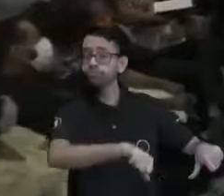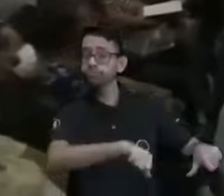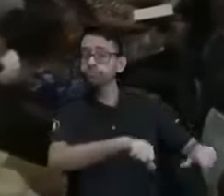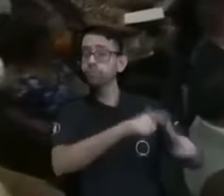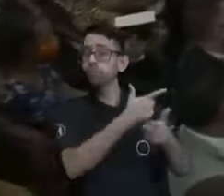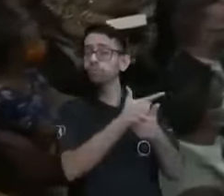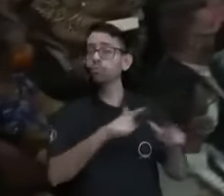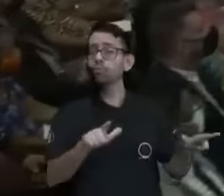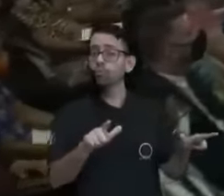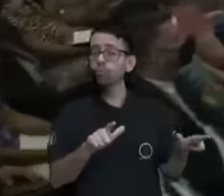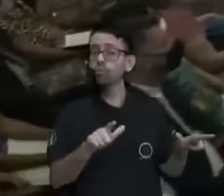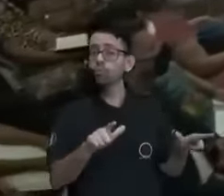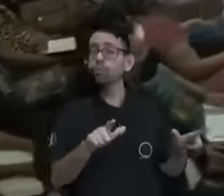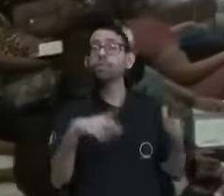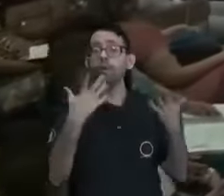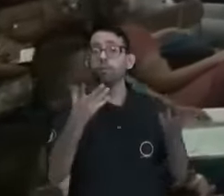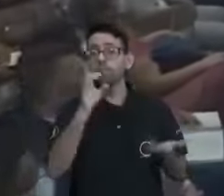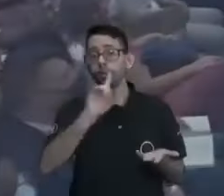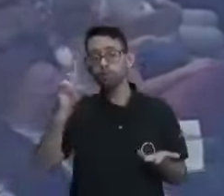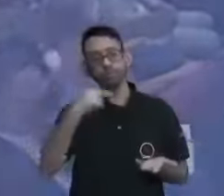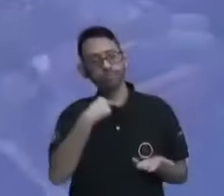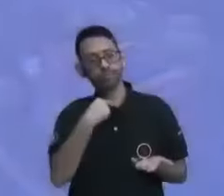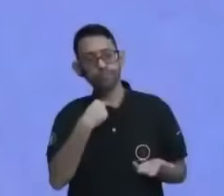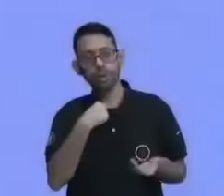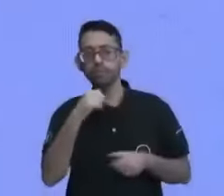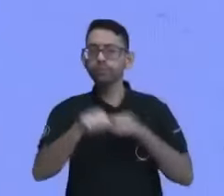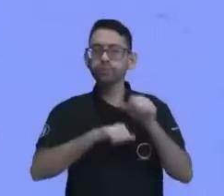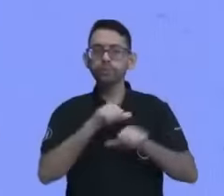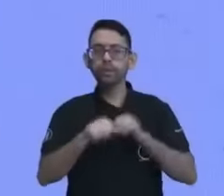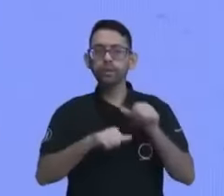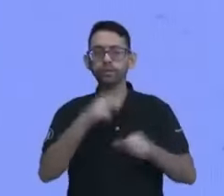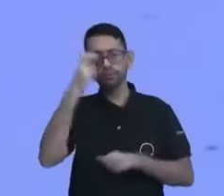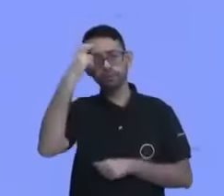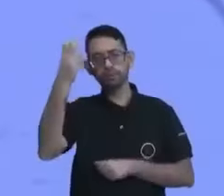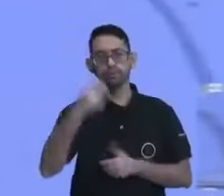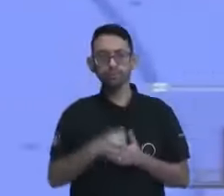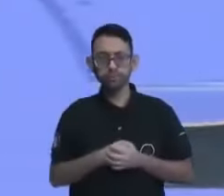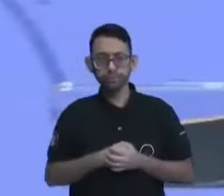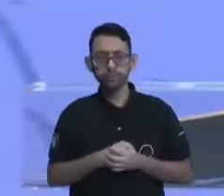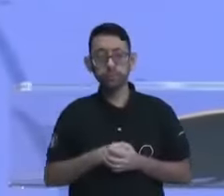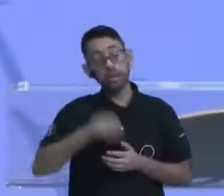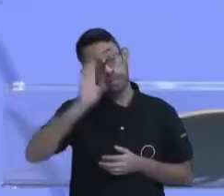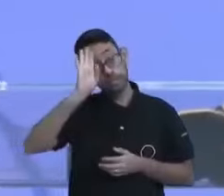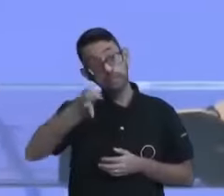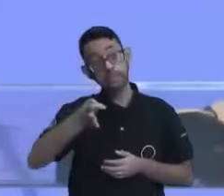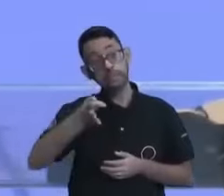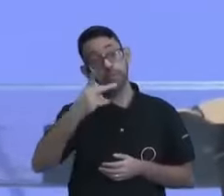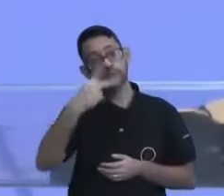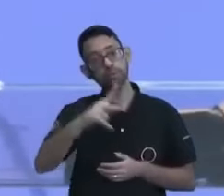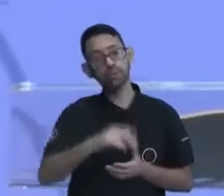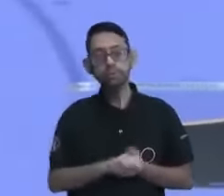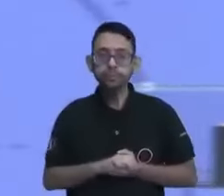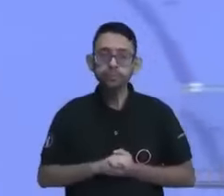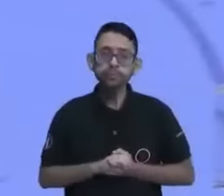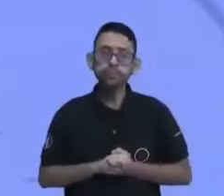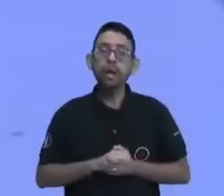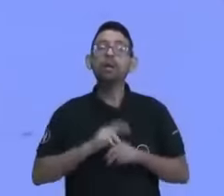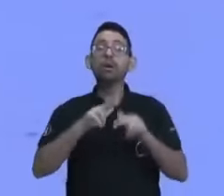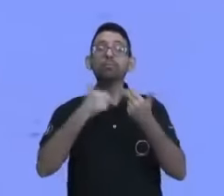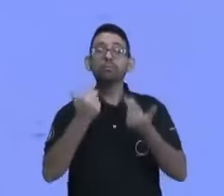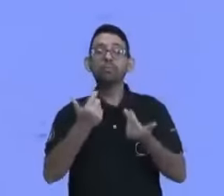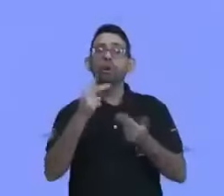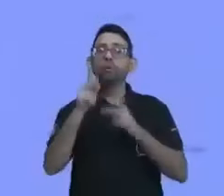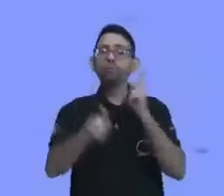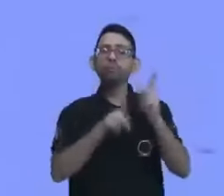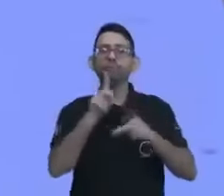poder de mudar mentalidade é uma decisão sua por isso que tirar o povo do Egito foi moleza para Deus mas